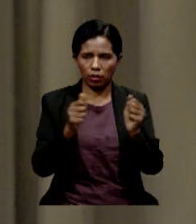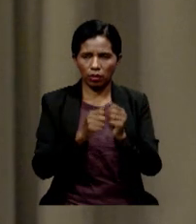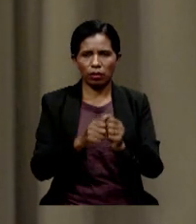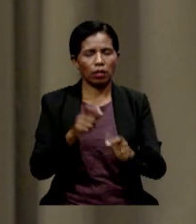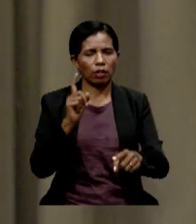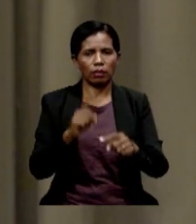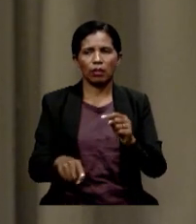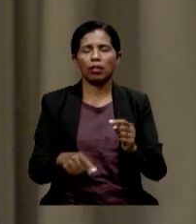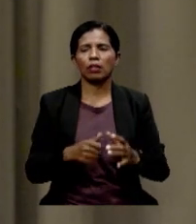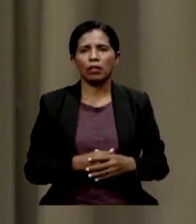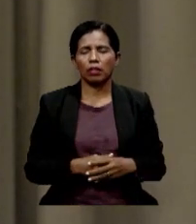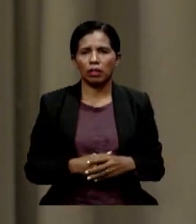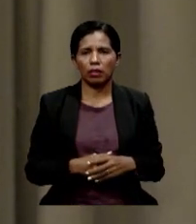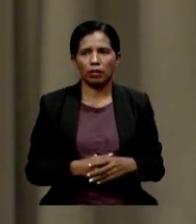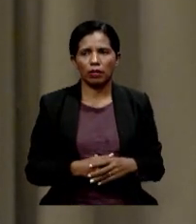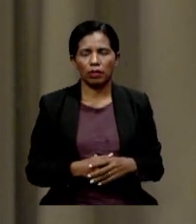ser